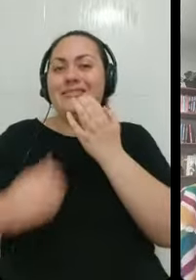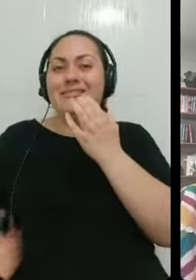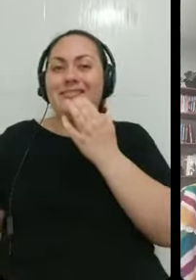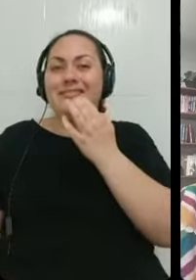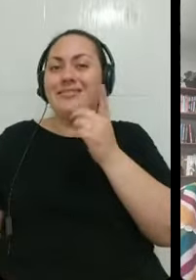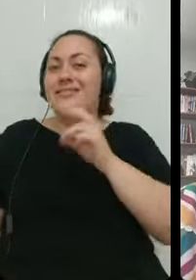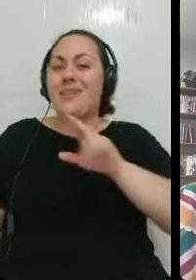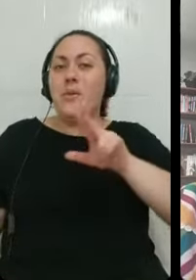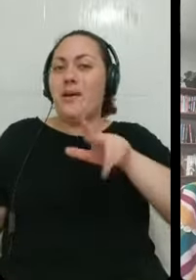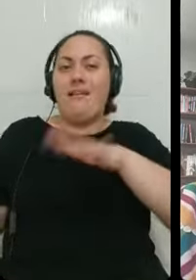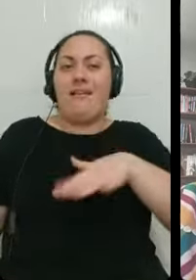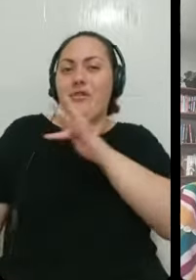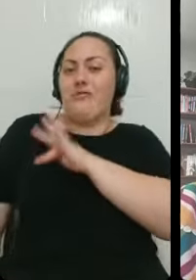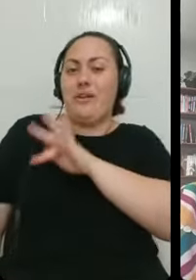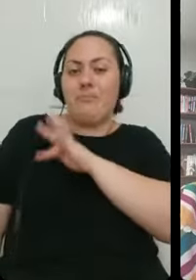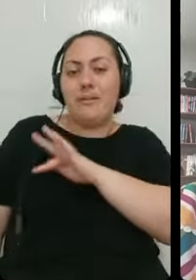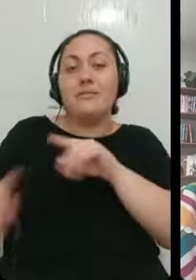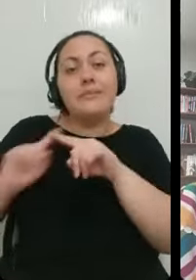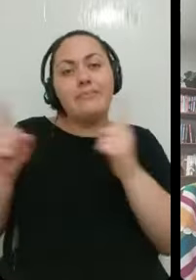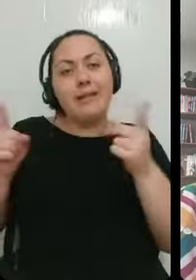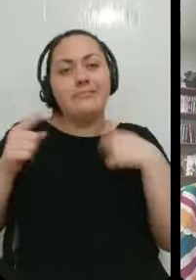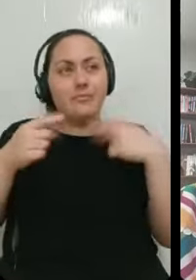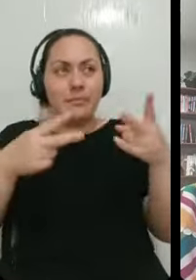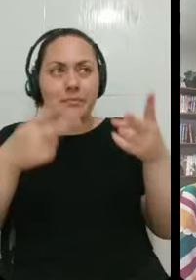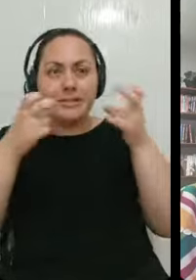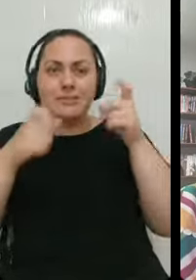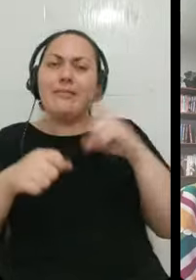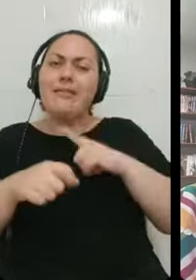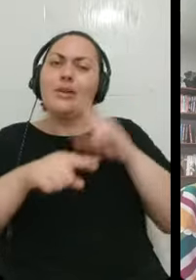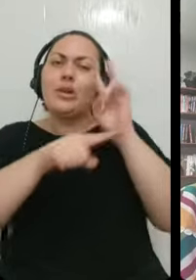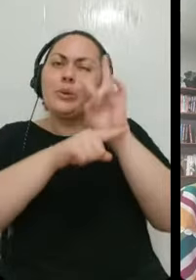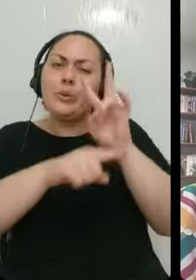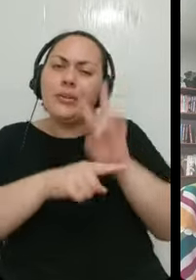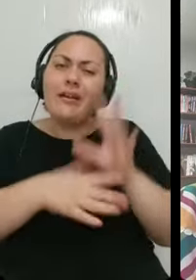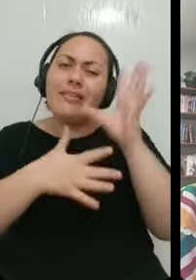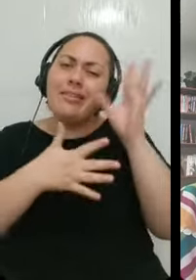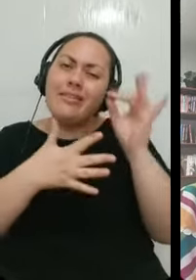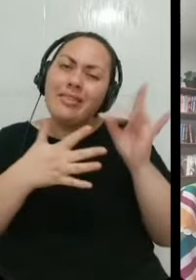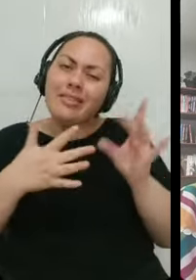assim, né? Eu acho que tem todo um cuidado e toda uma atenção